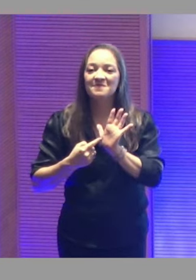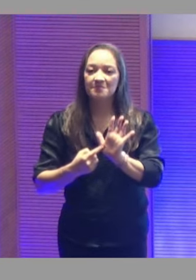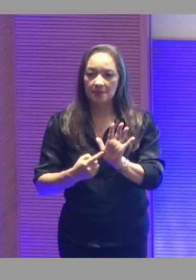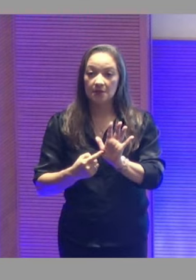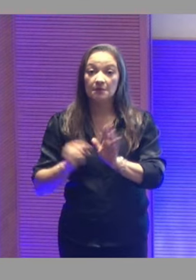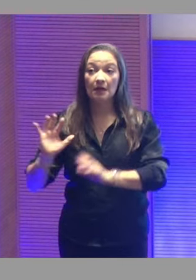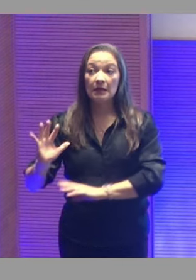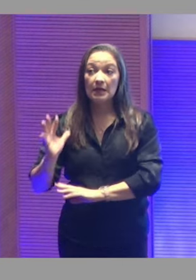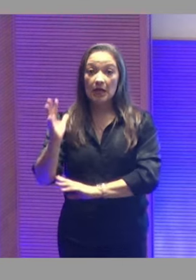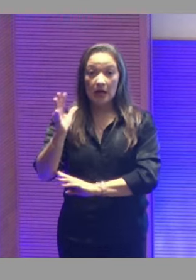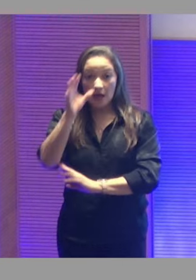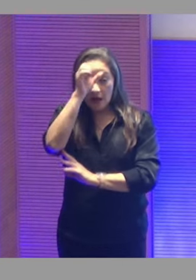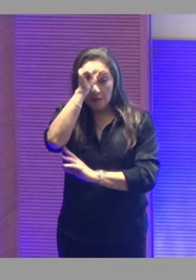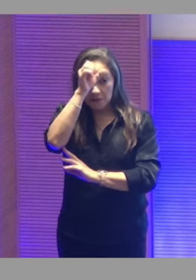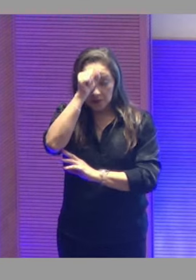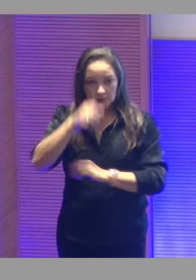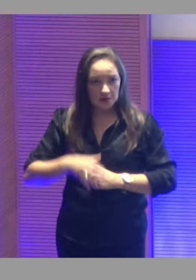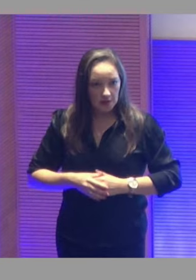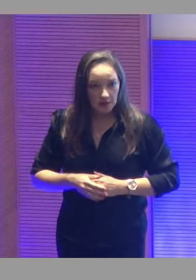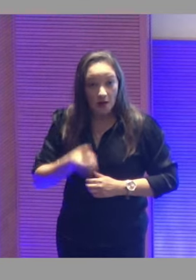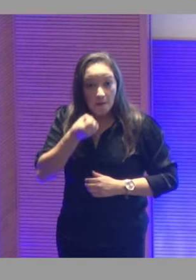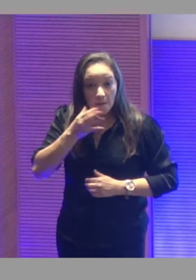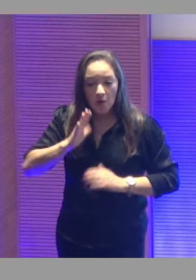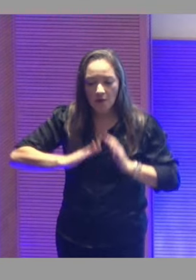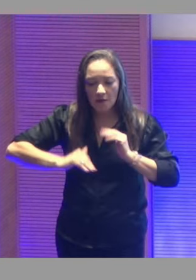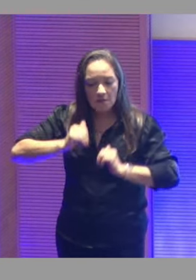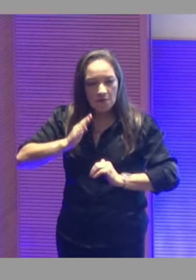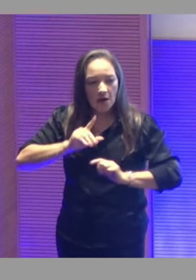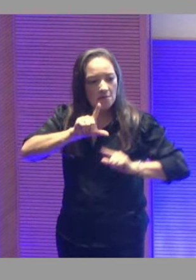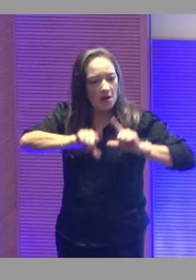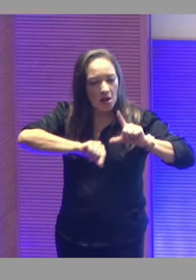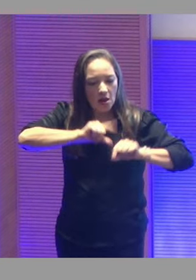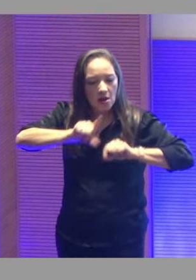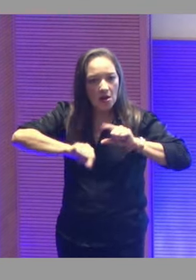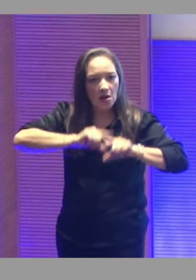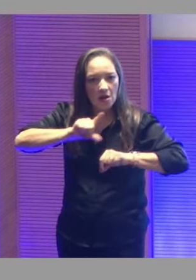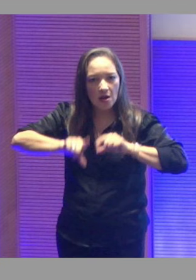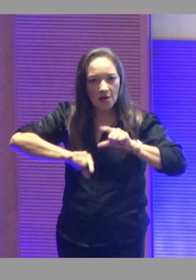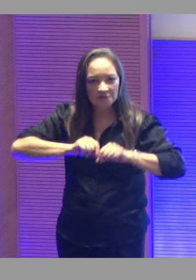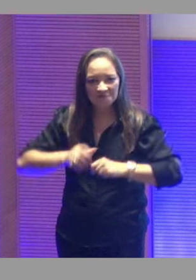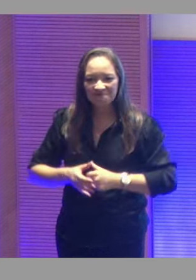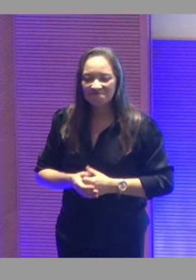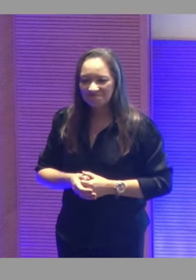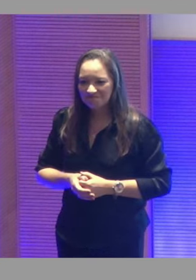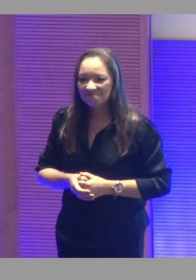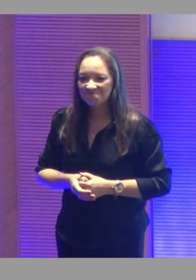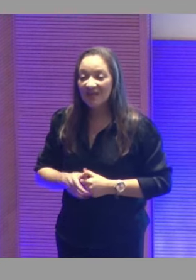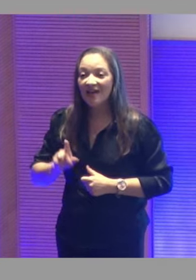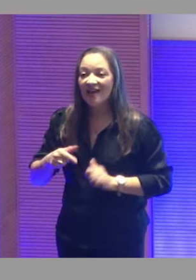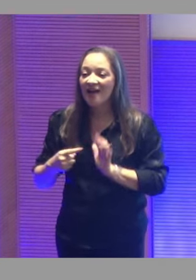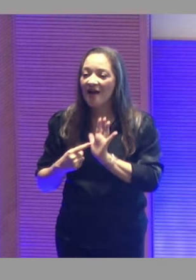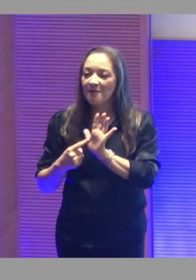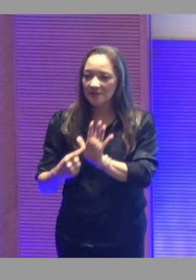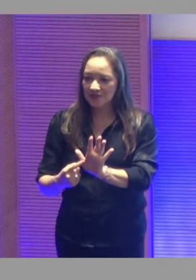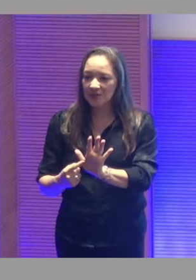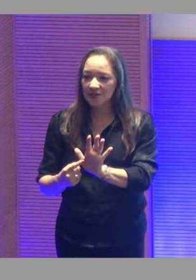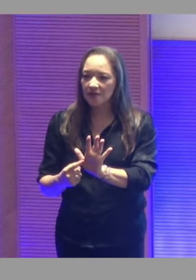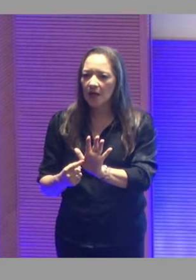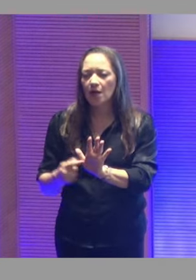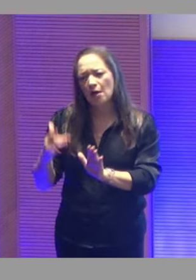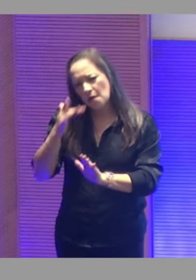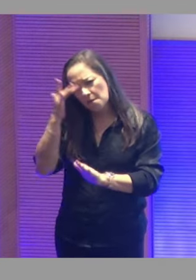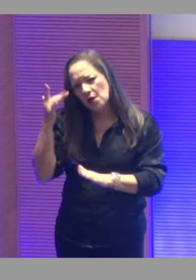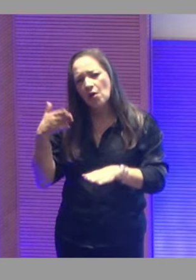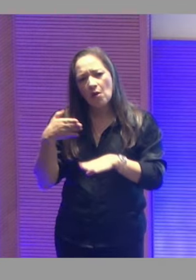casos de aprendizados e boas práticas que foram selecionados que eh serão apresentados pelos pelos